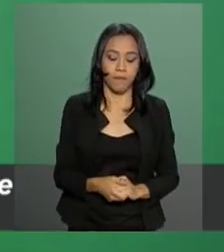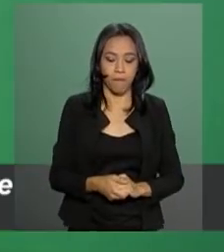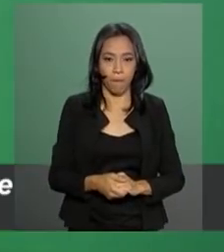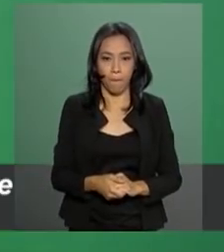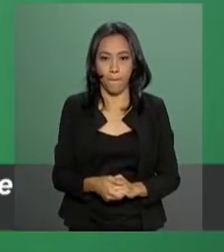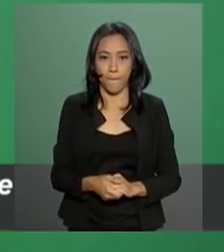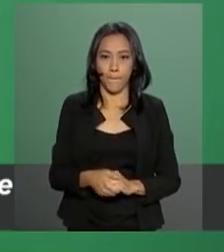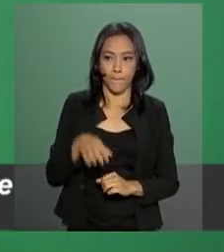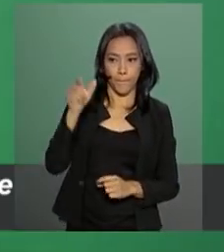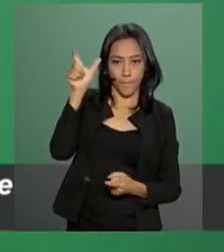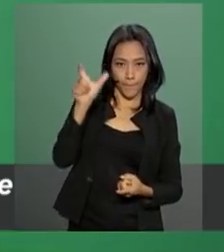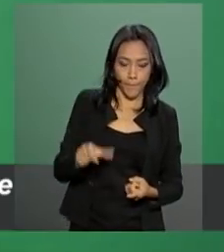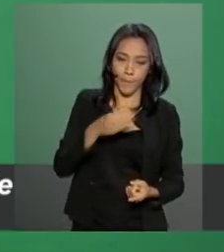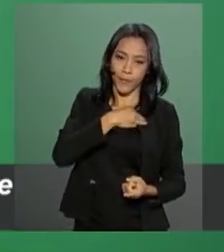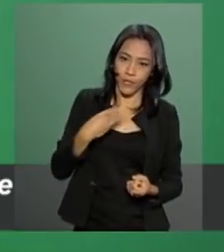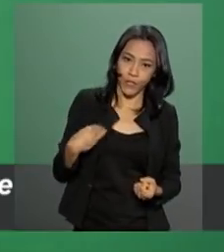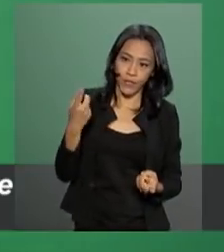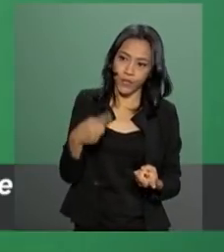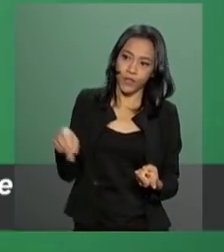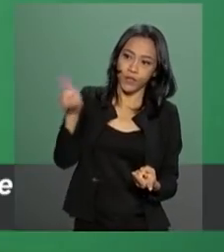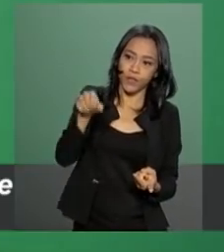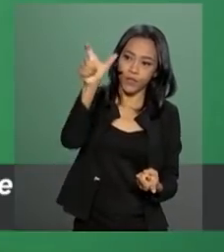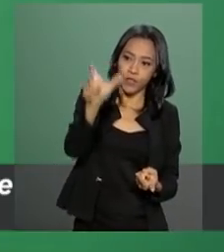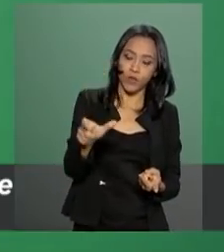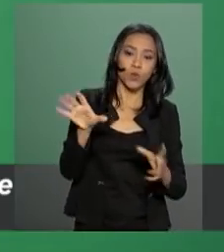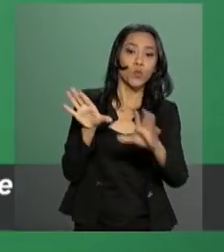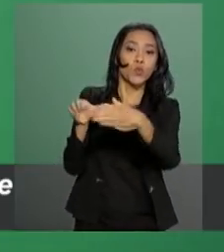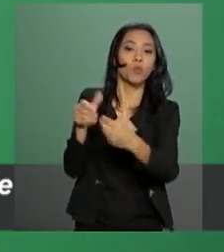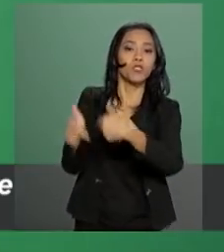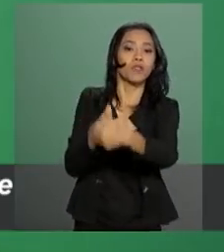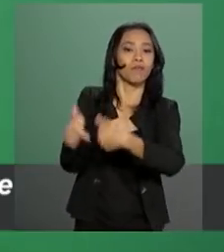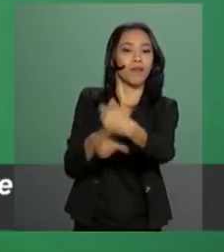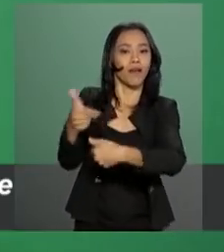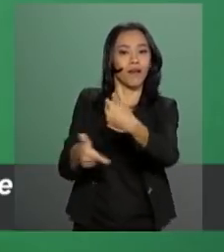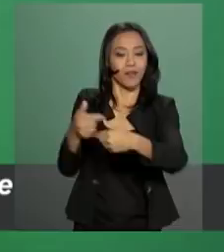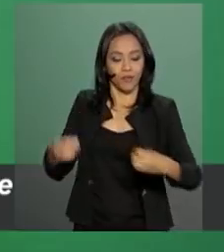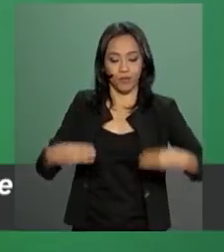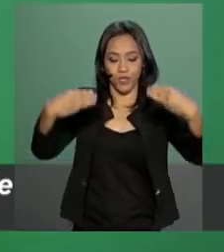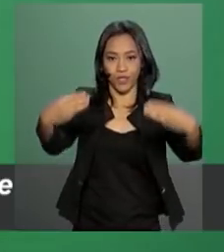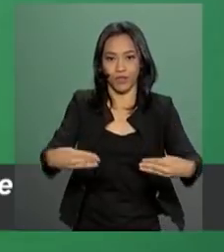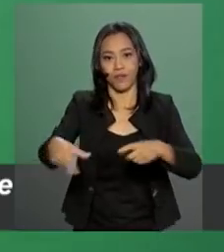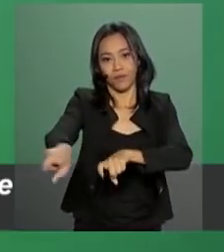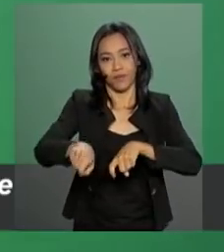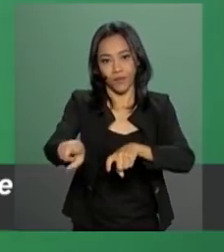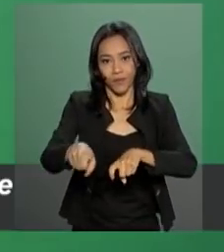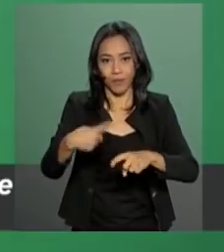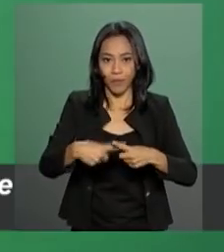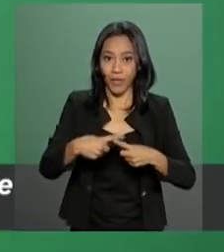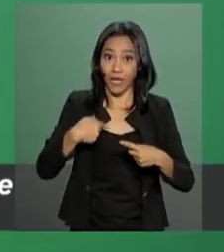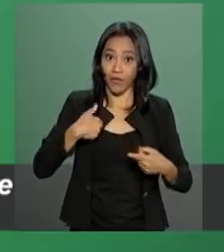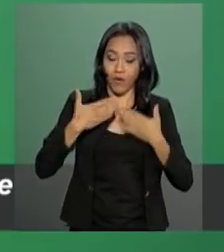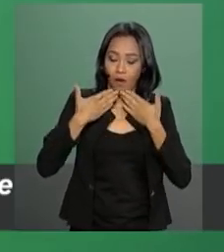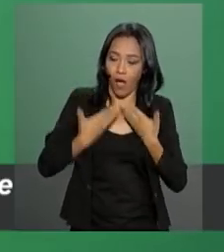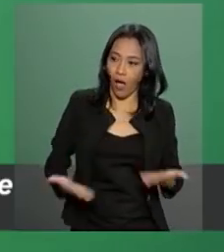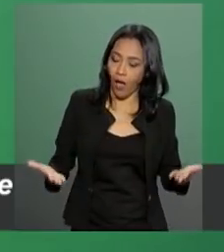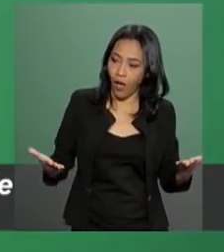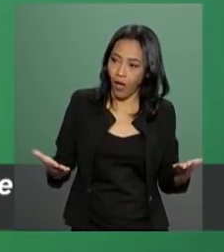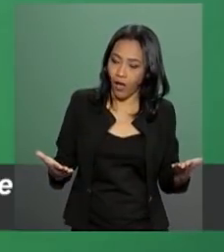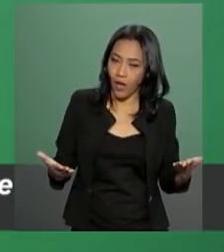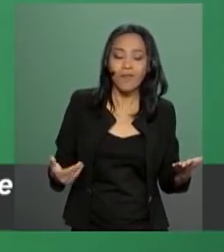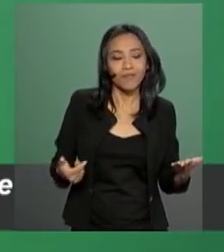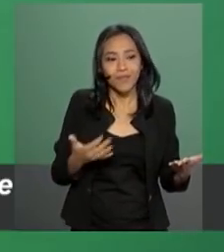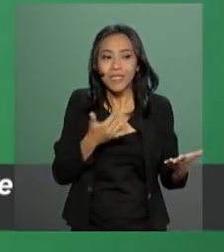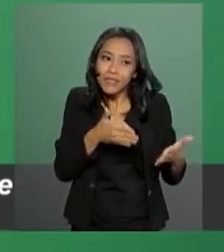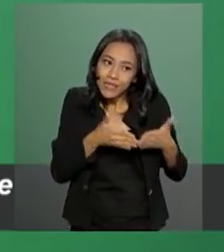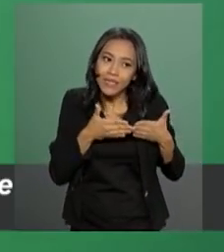olay o novak toda a equipe do ministério da agricultura porque eu fico impressionado ao ver meus senhores me permitam